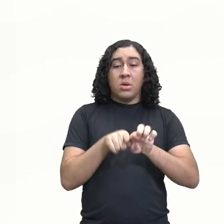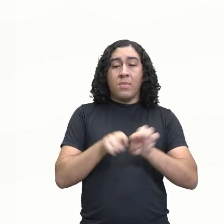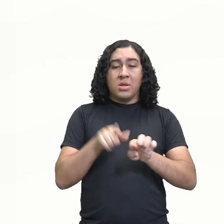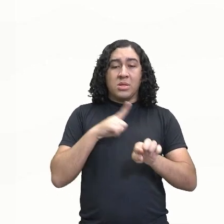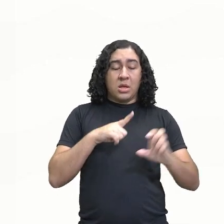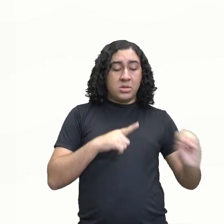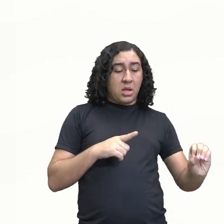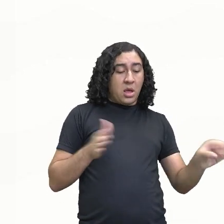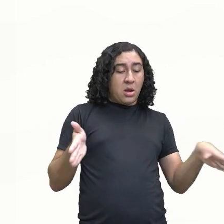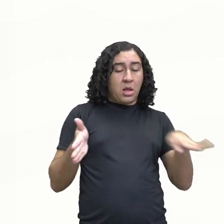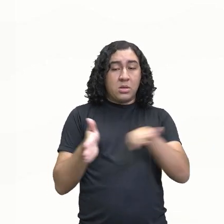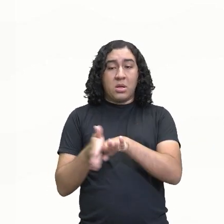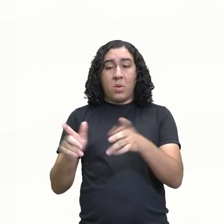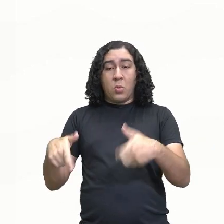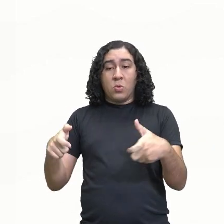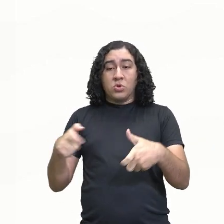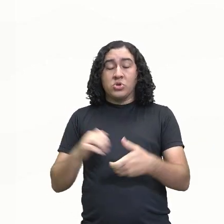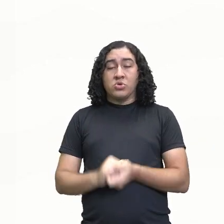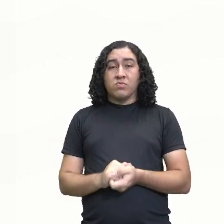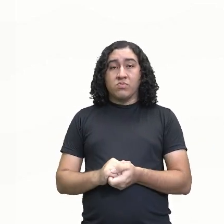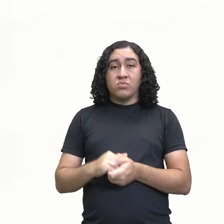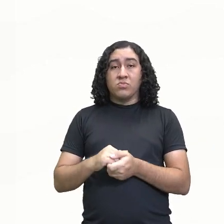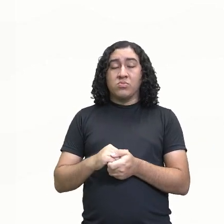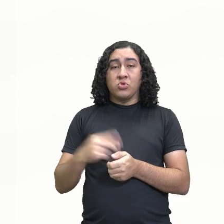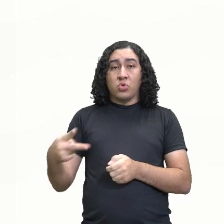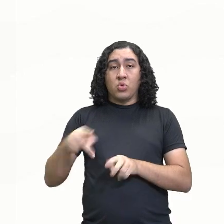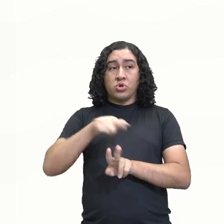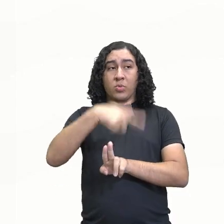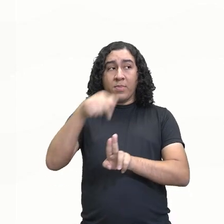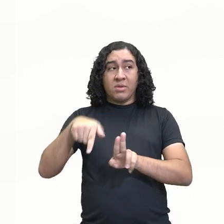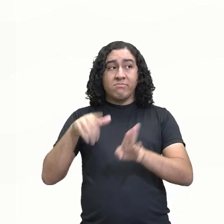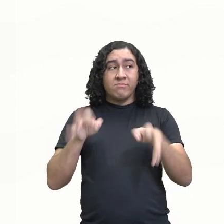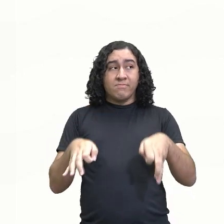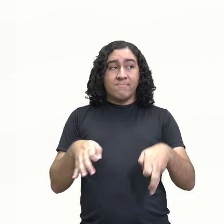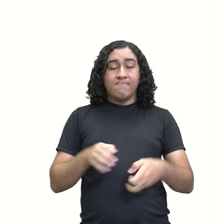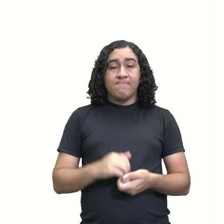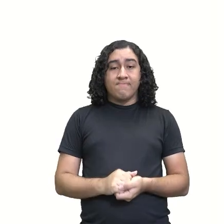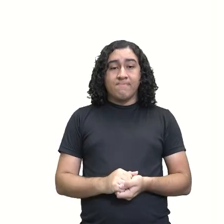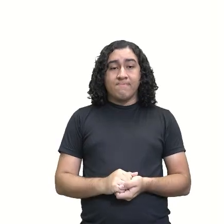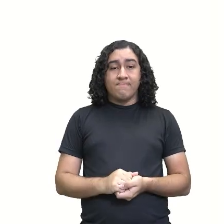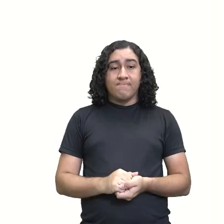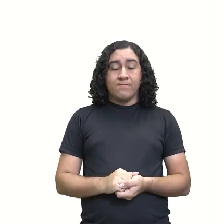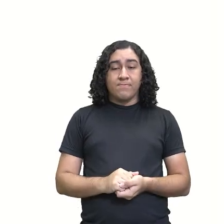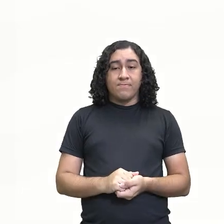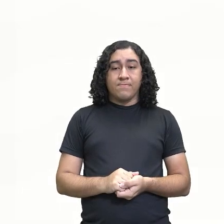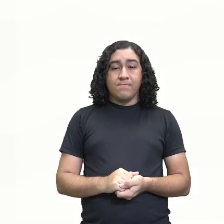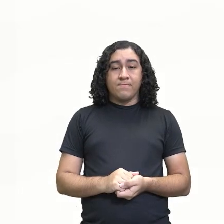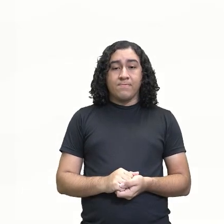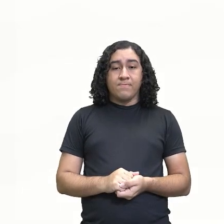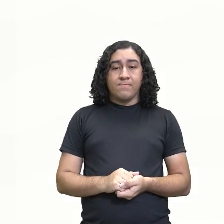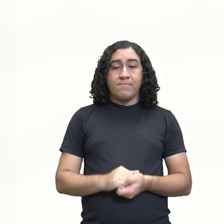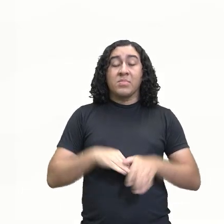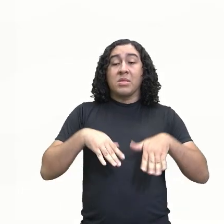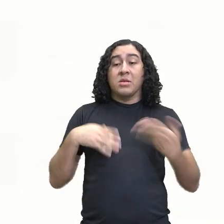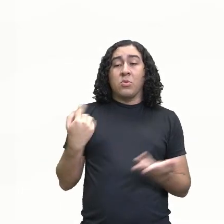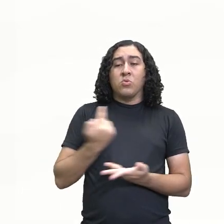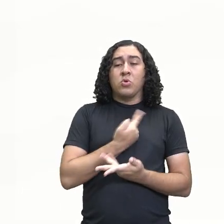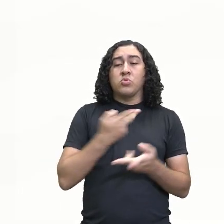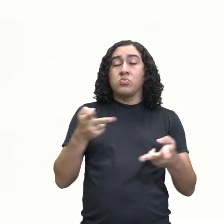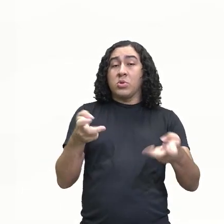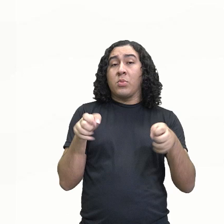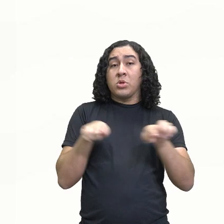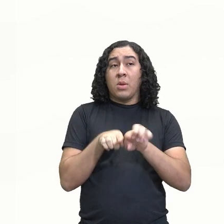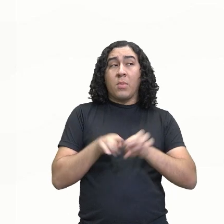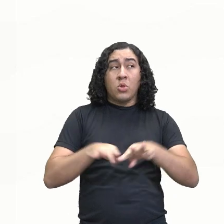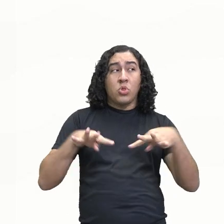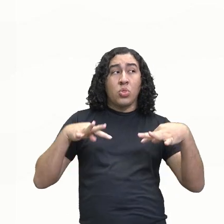chegar em quem? Em 2π. Tranquilo? Então, aí nós vimos, tudo,